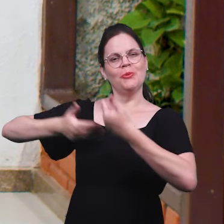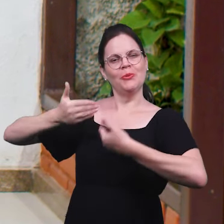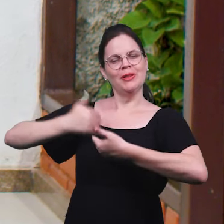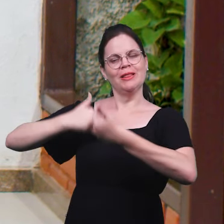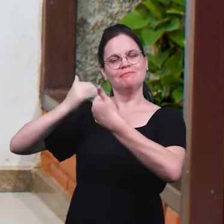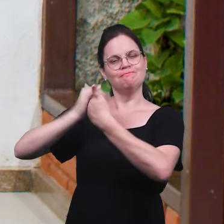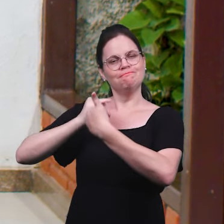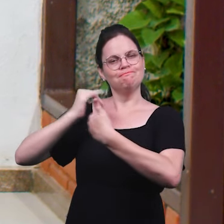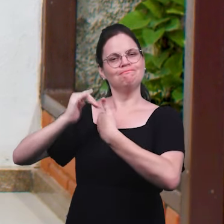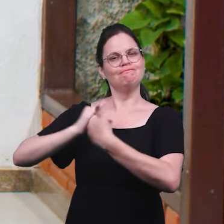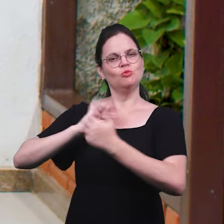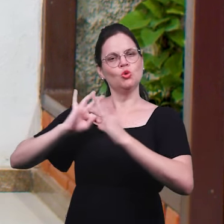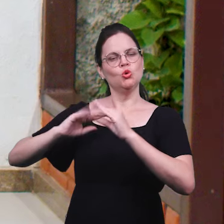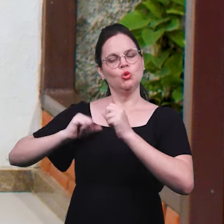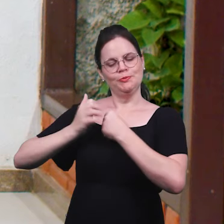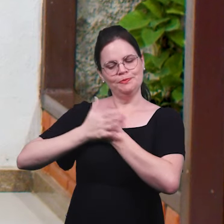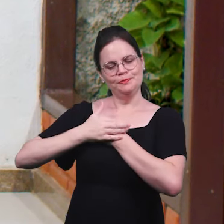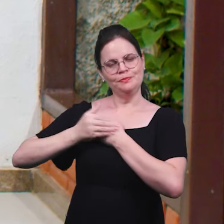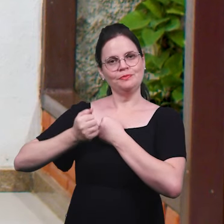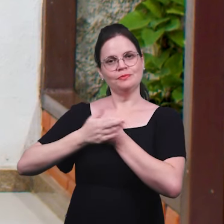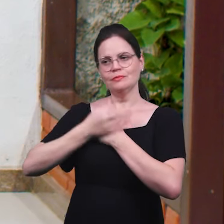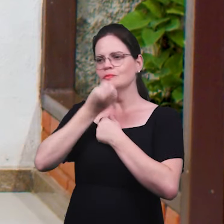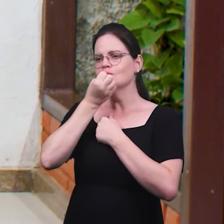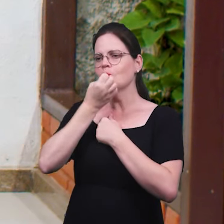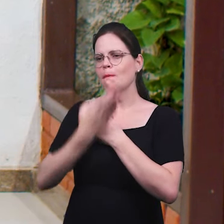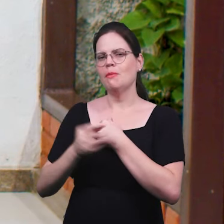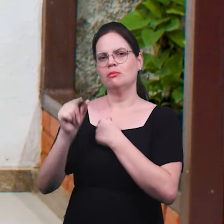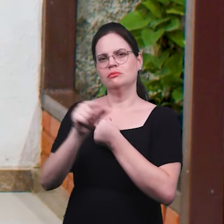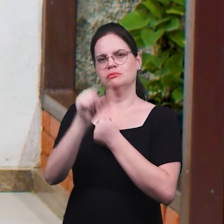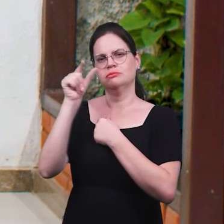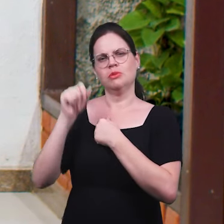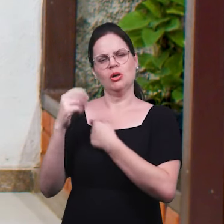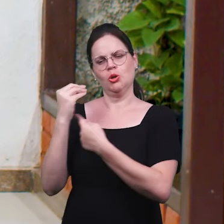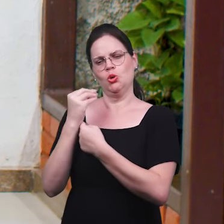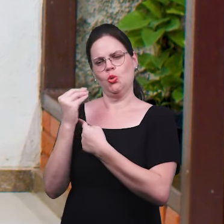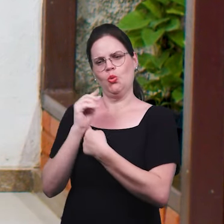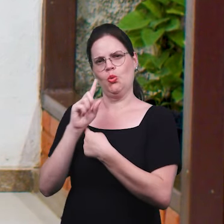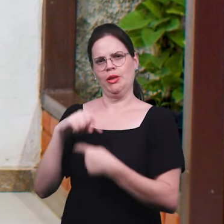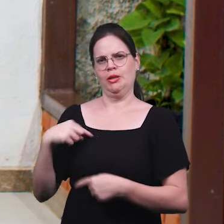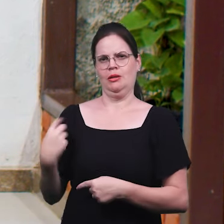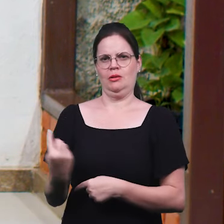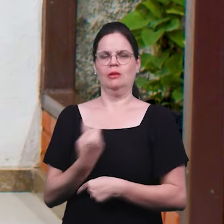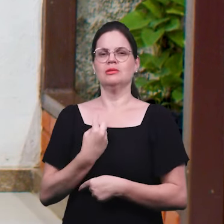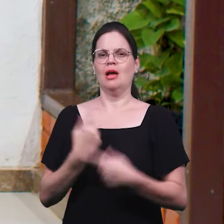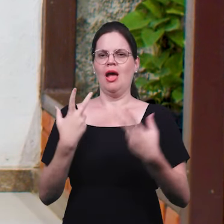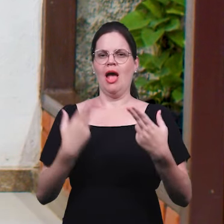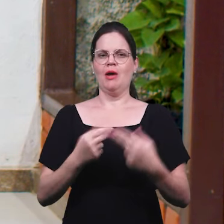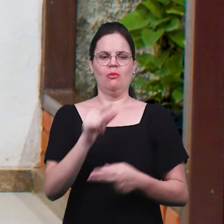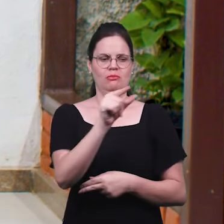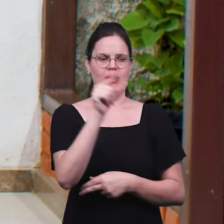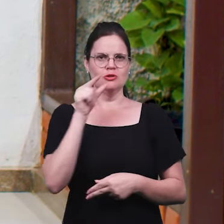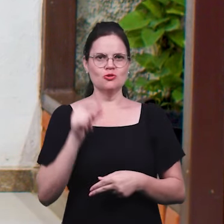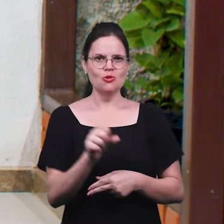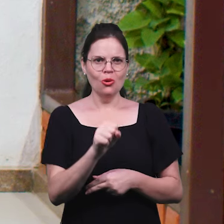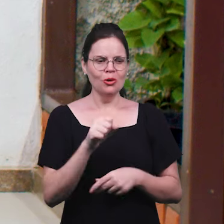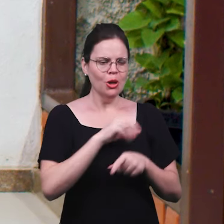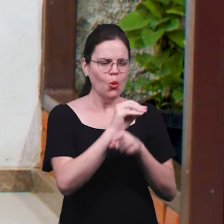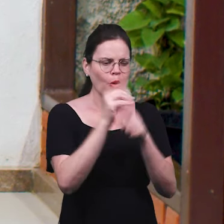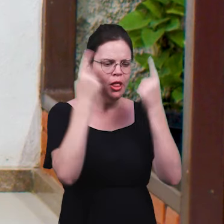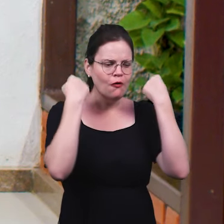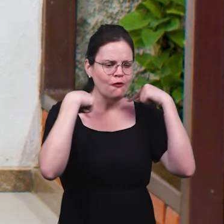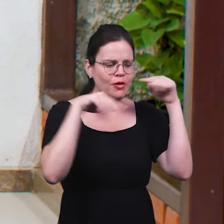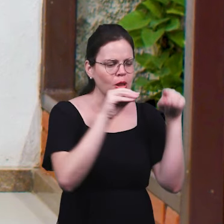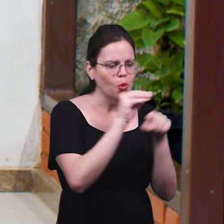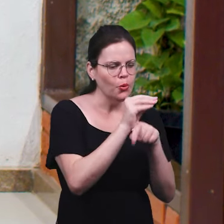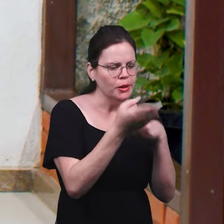e sabemos que Ele tem cuidado, esse bom pastor, aquele que cuida das suas ovelhas, aquele que